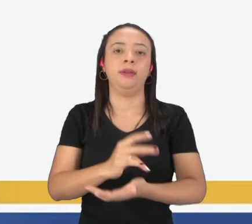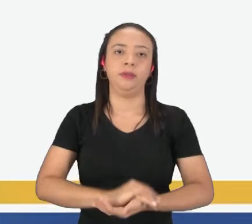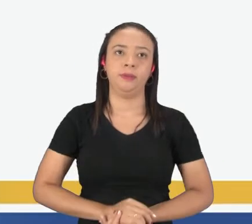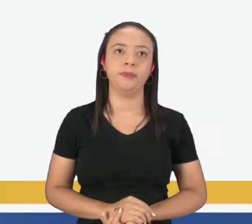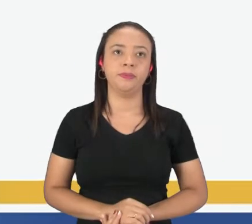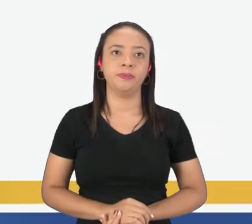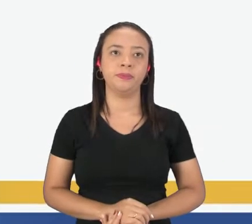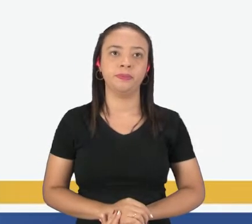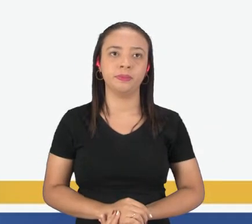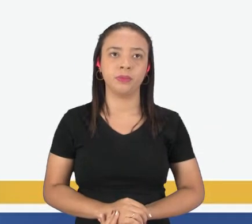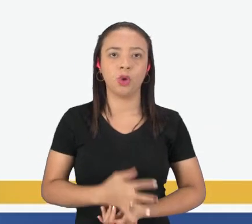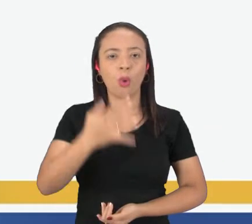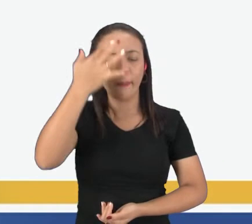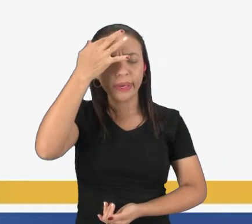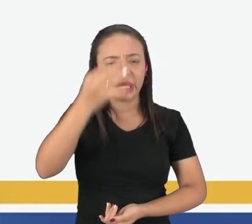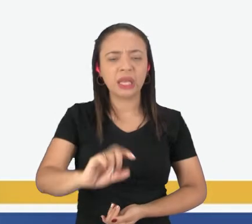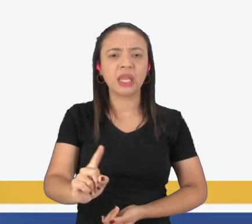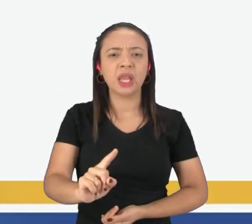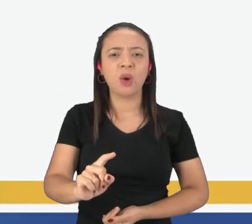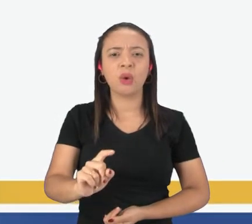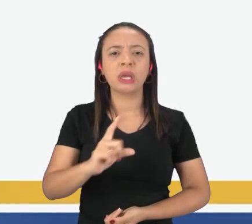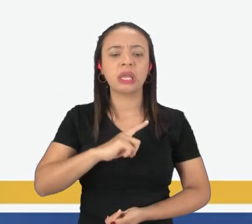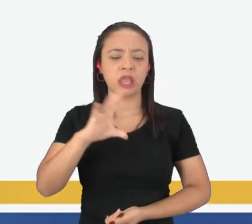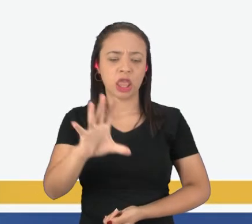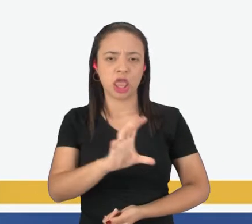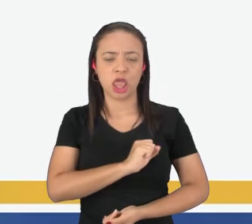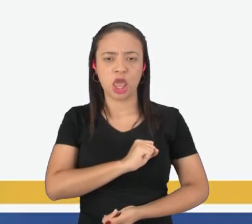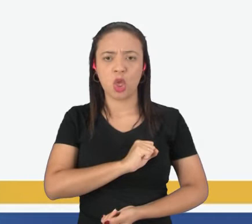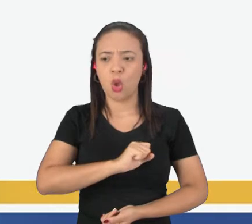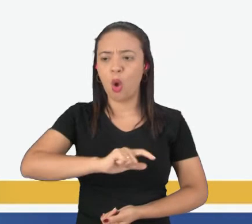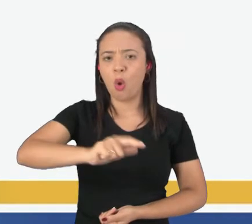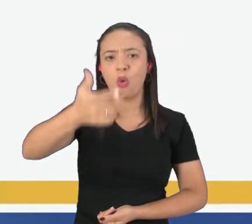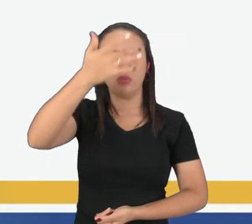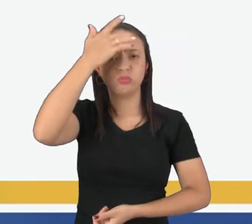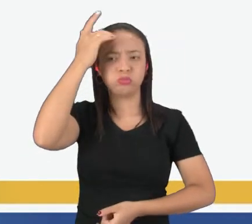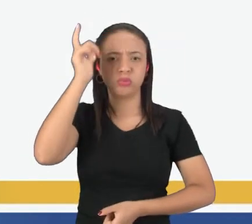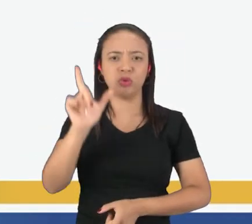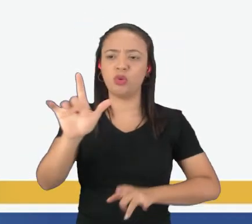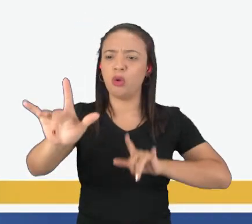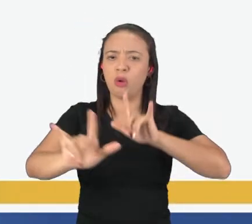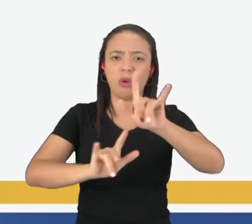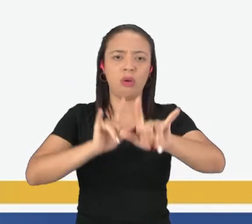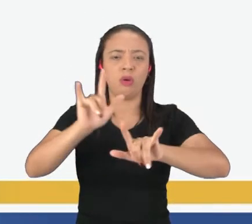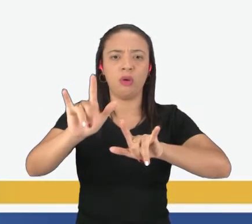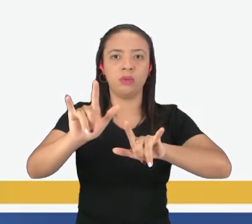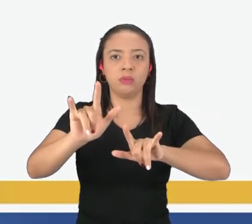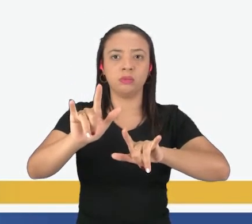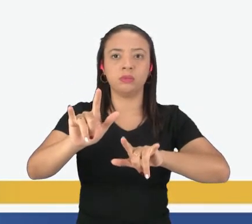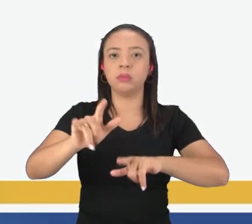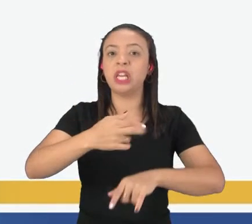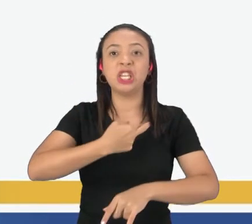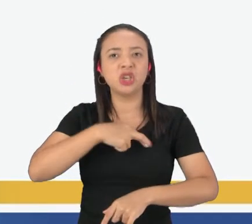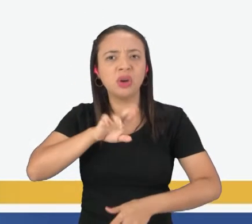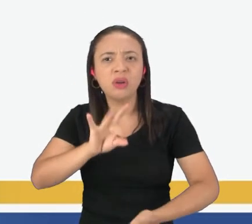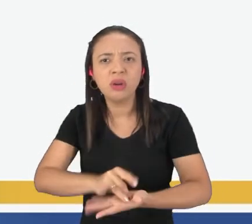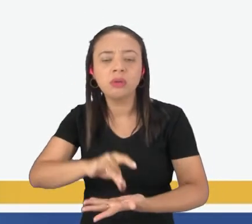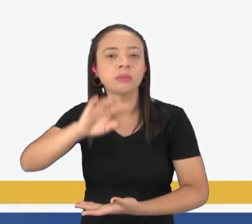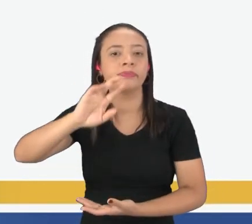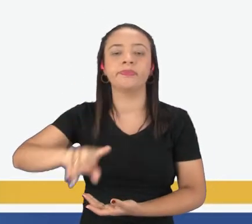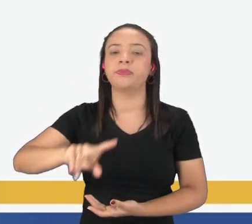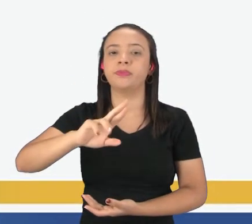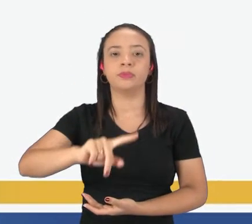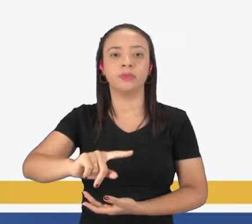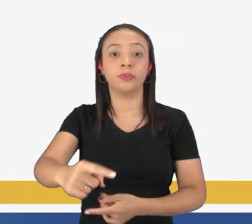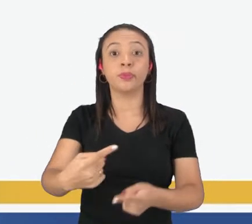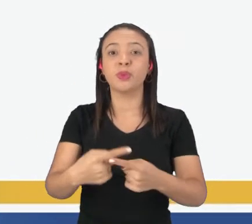religião. Não compreender o amor ao próximo, olha, a religião que não prega o amor ao próximo nem merece ser chamada de religião. Isso